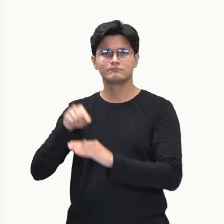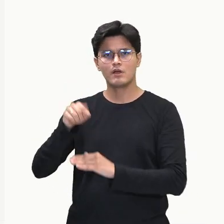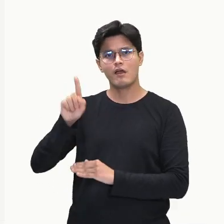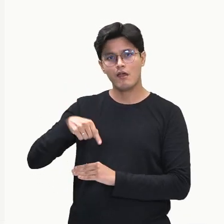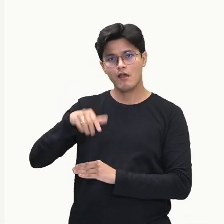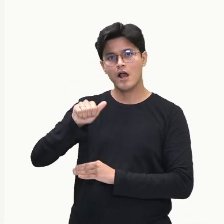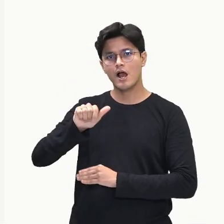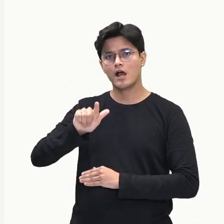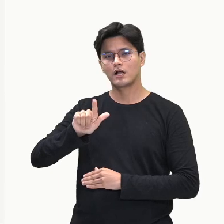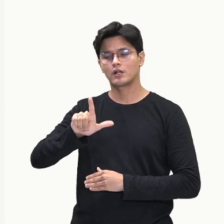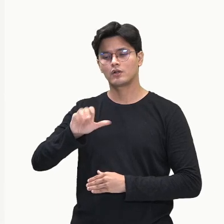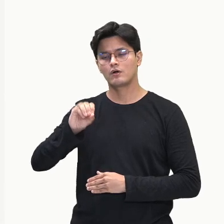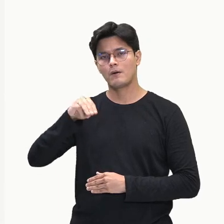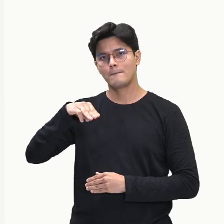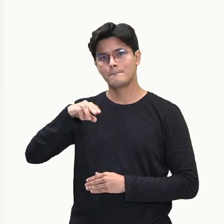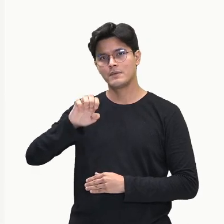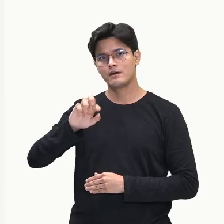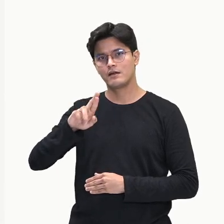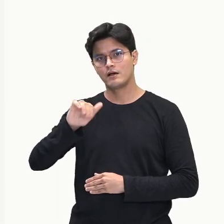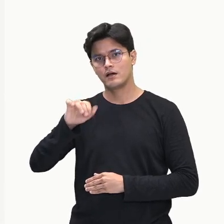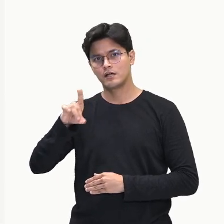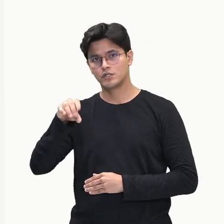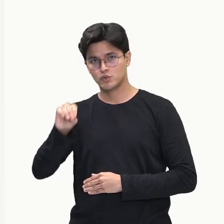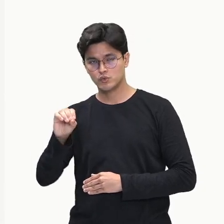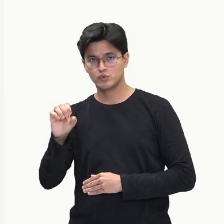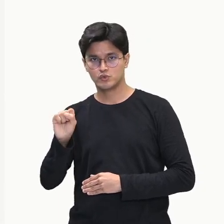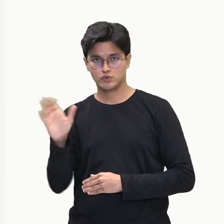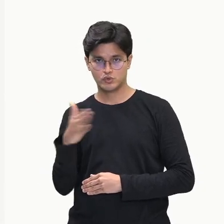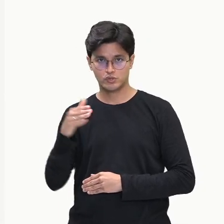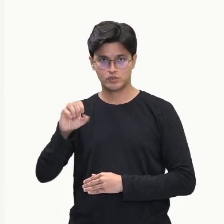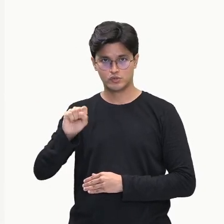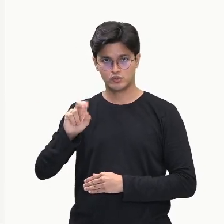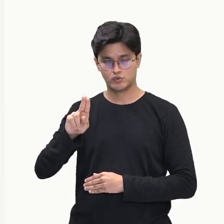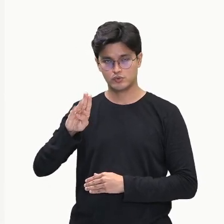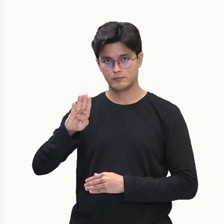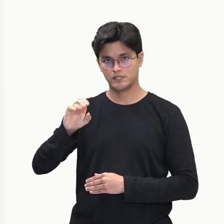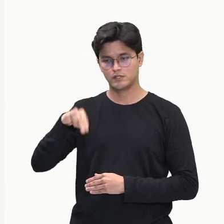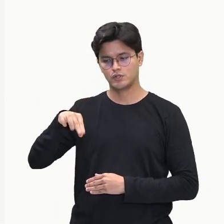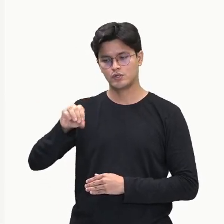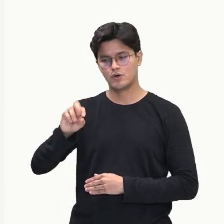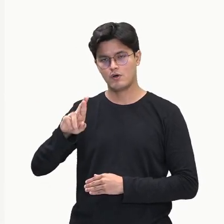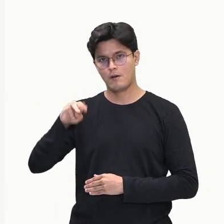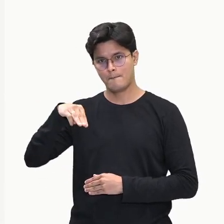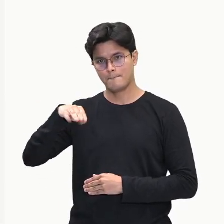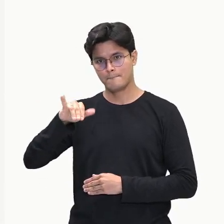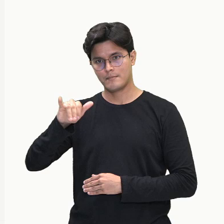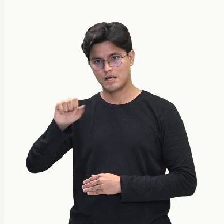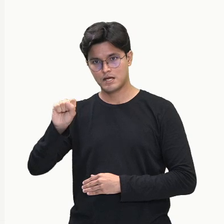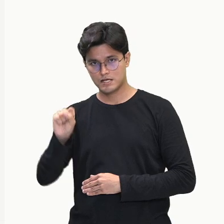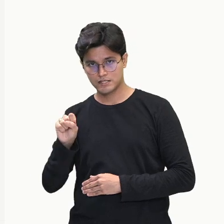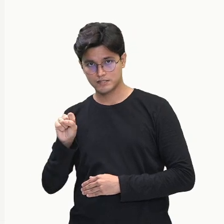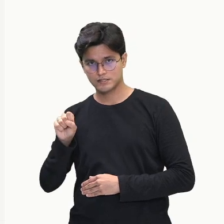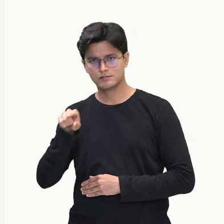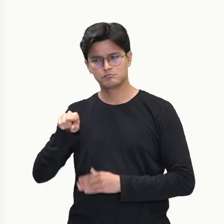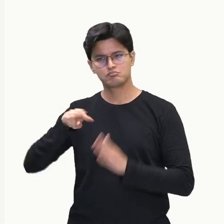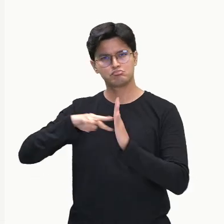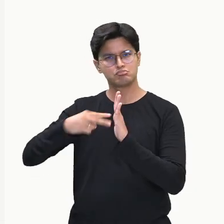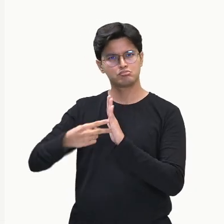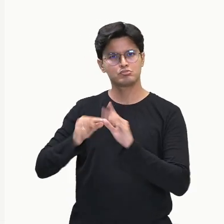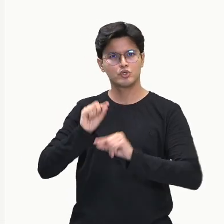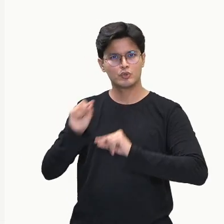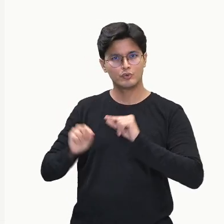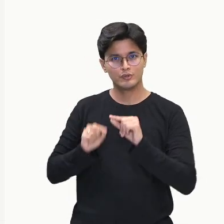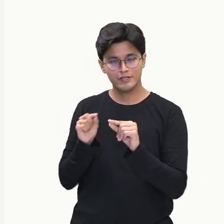aglomerados subnormais. Então veja, subnormais quer dizer que está